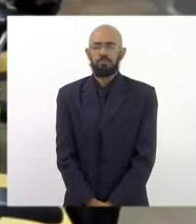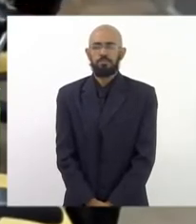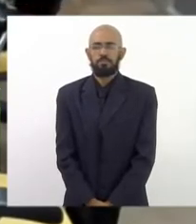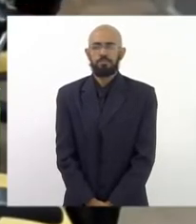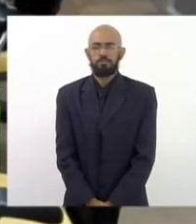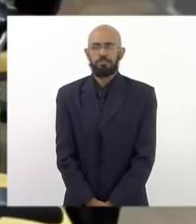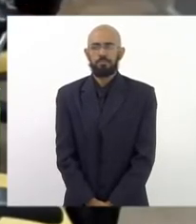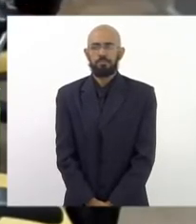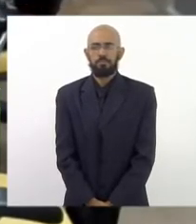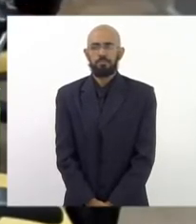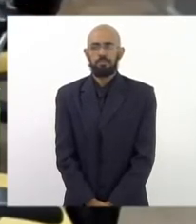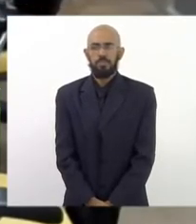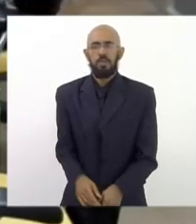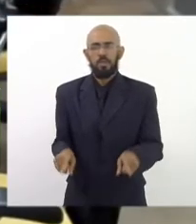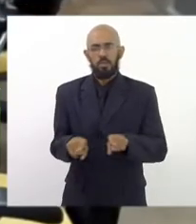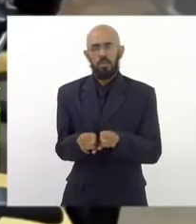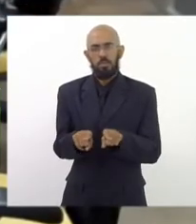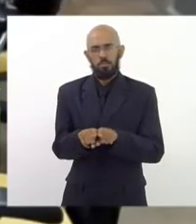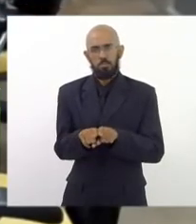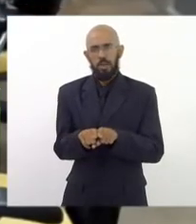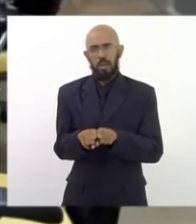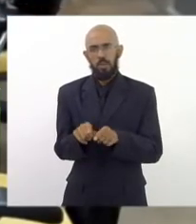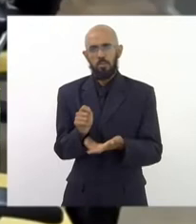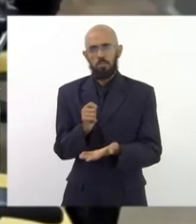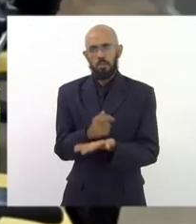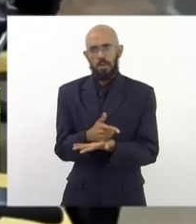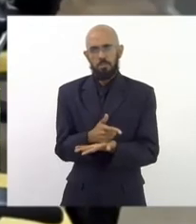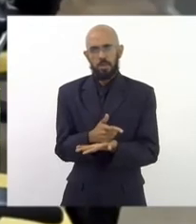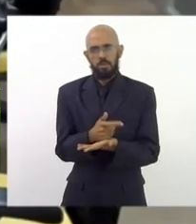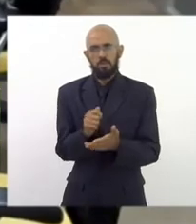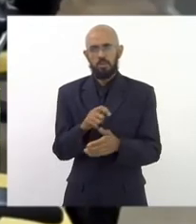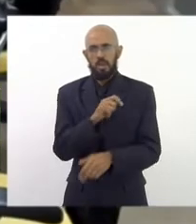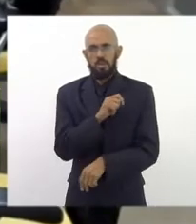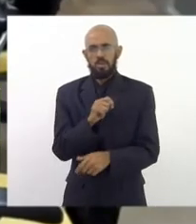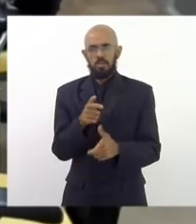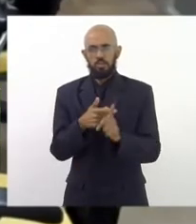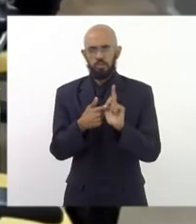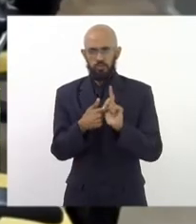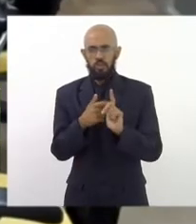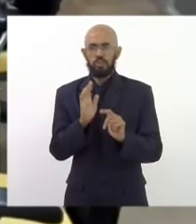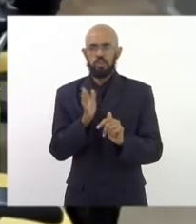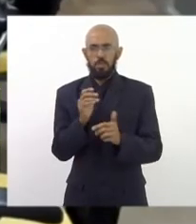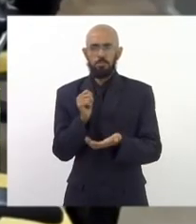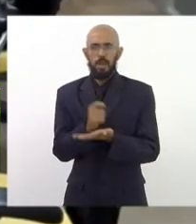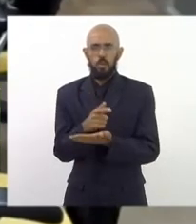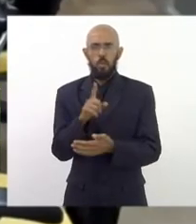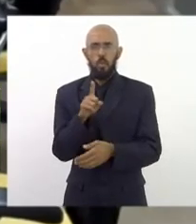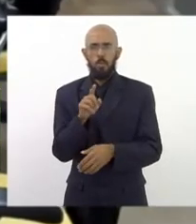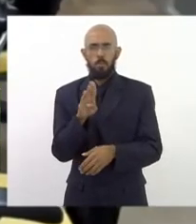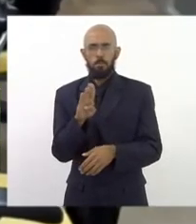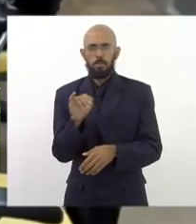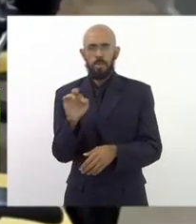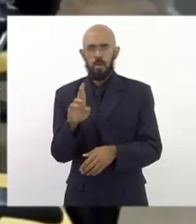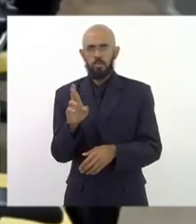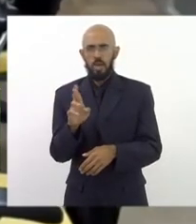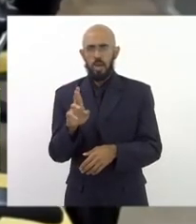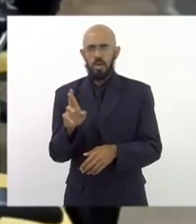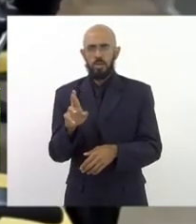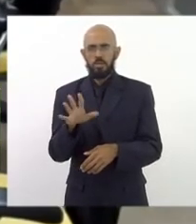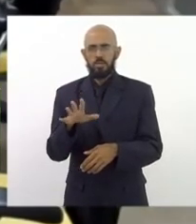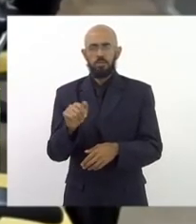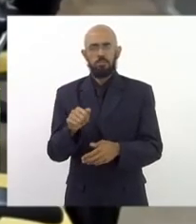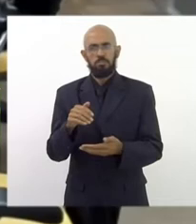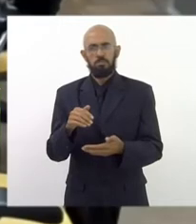Bom, amortização da dívida, que parte, a gente pagou um bi e pouco, sendo que parte é juros em carga e parte é